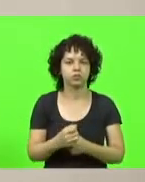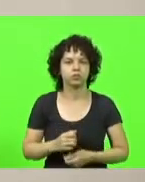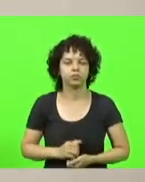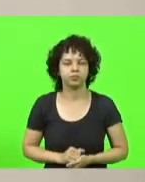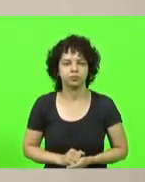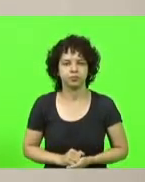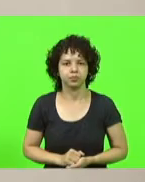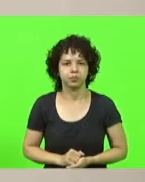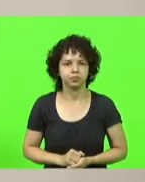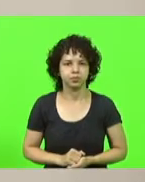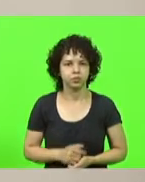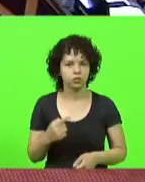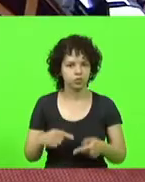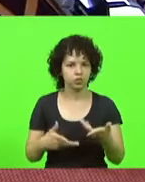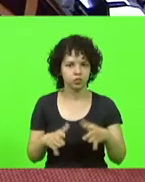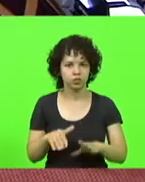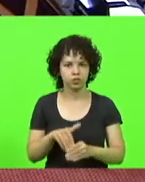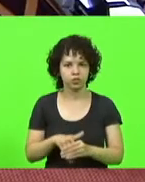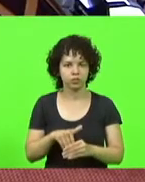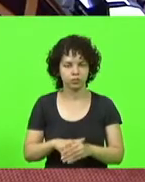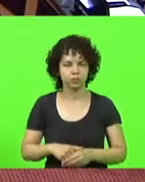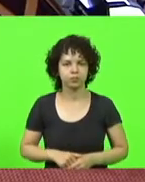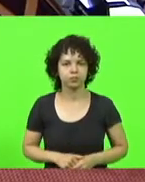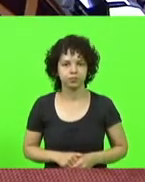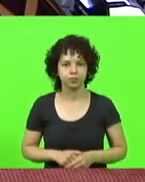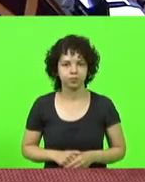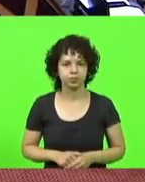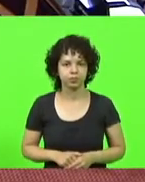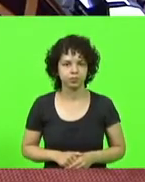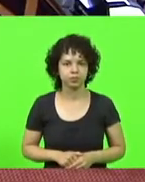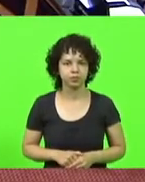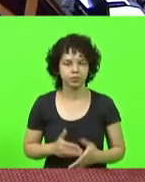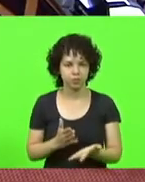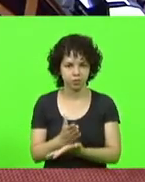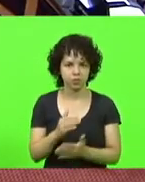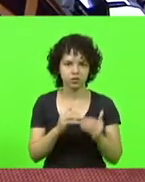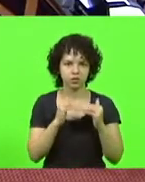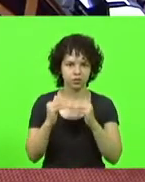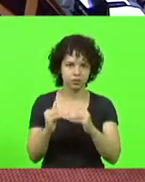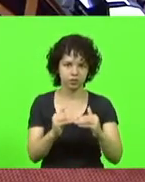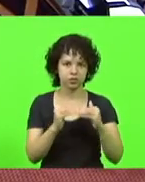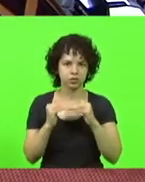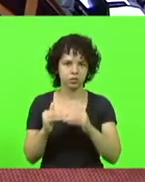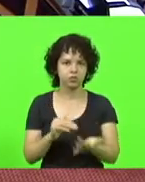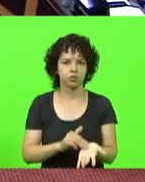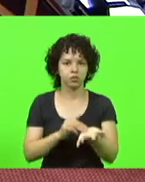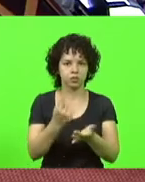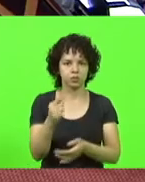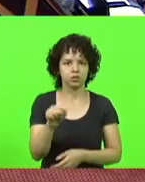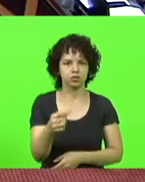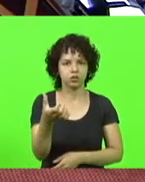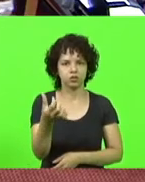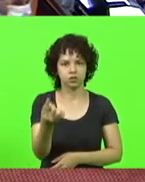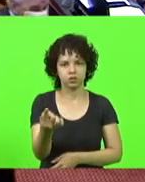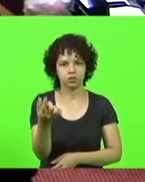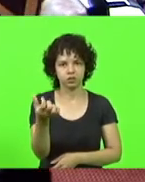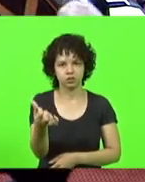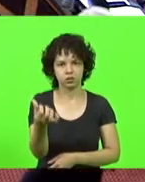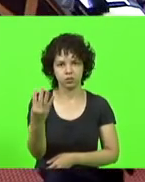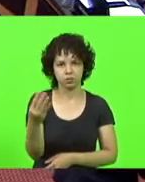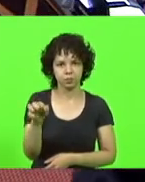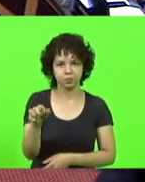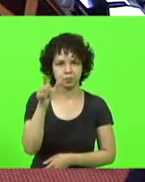Não havendo quem queira discutir, em votação. Deputados que aprovam, permaneçam como se encontram. Aprovado por unanimidade. Moção 1164, autor deputado Lércio